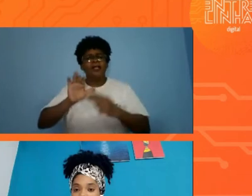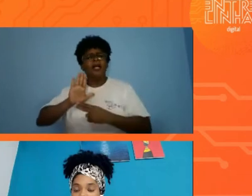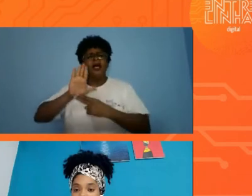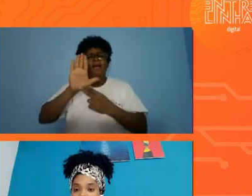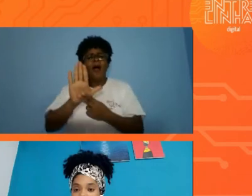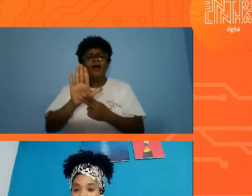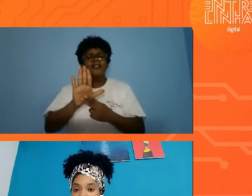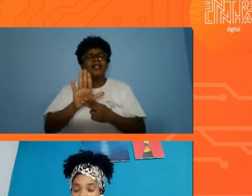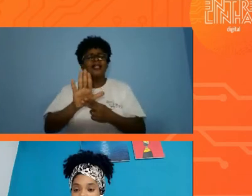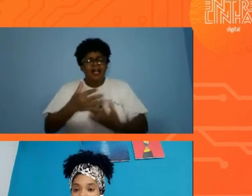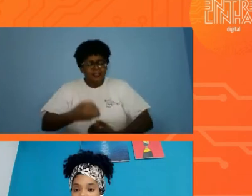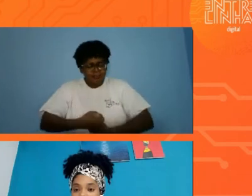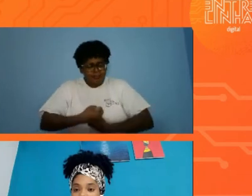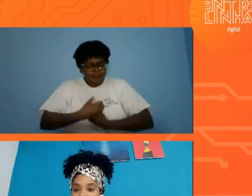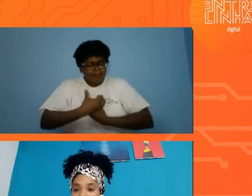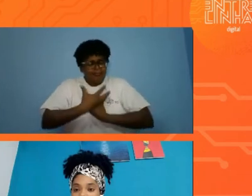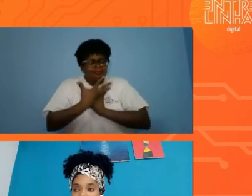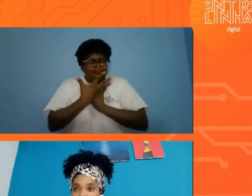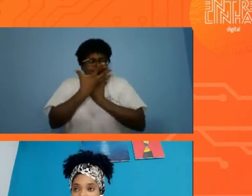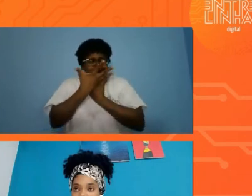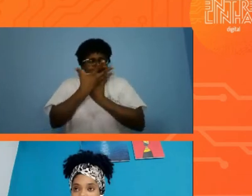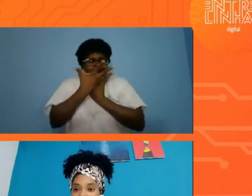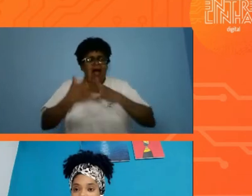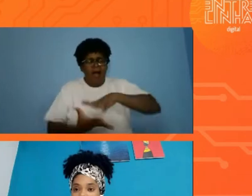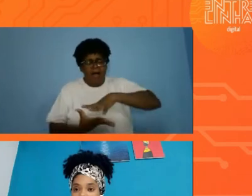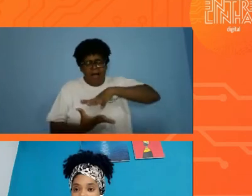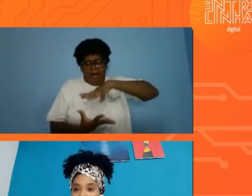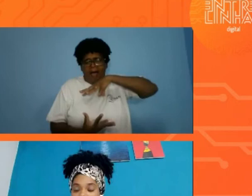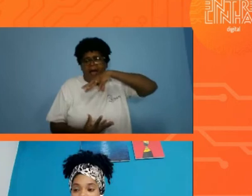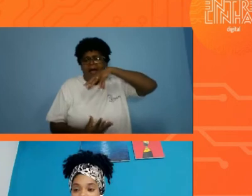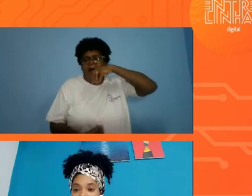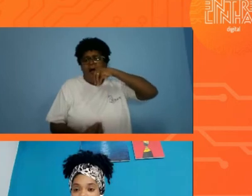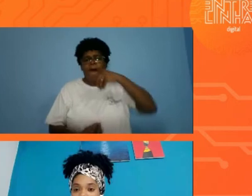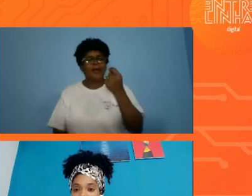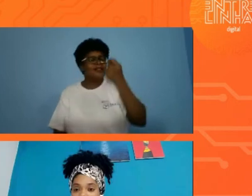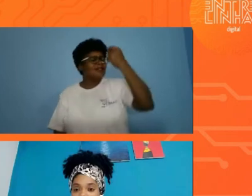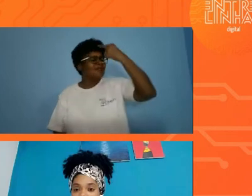nossa alma, ela alimenta nosso espírito, né? E não é à toa que foi